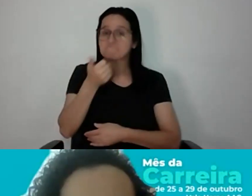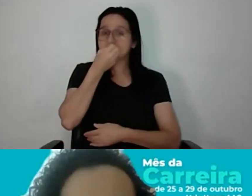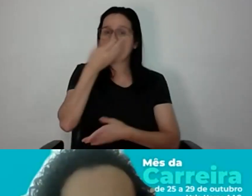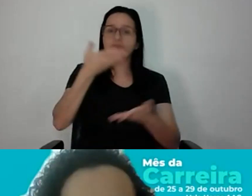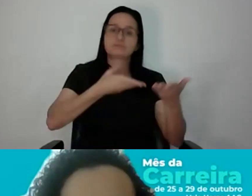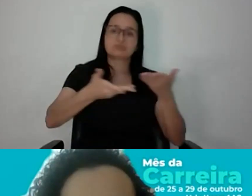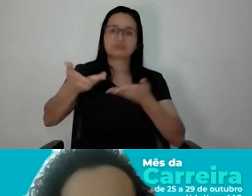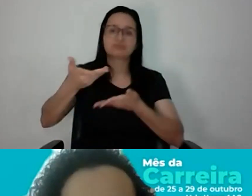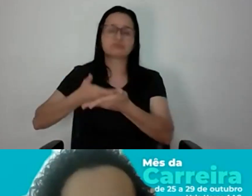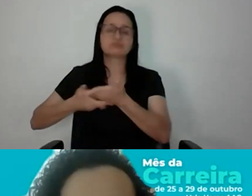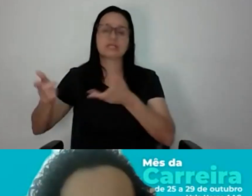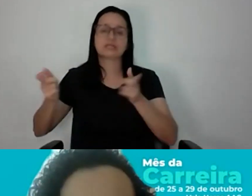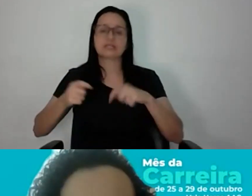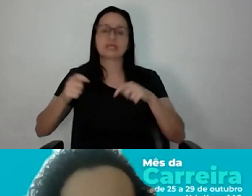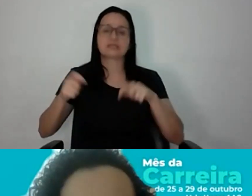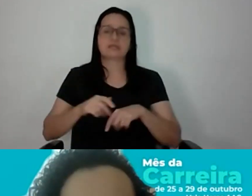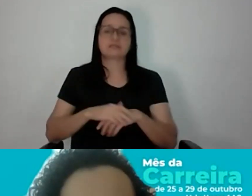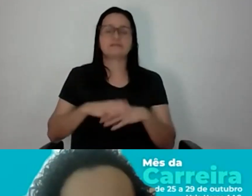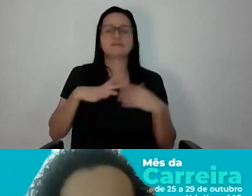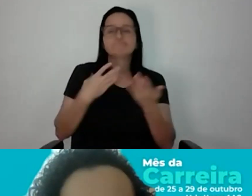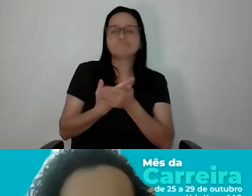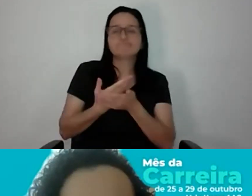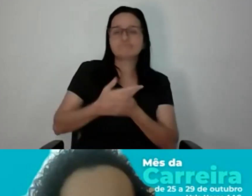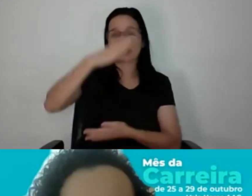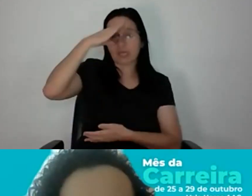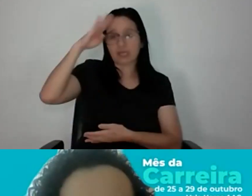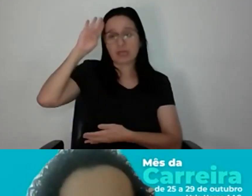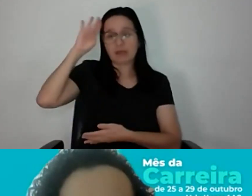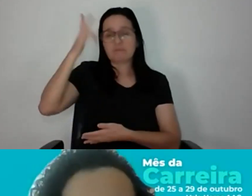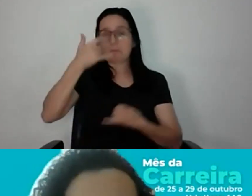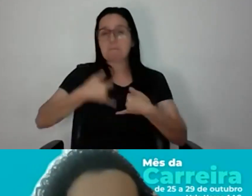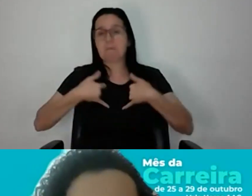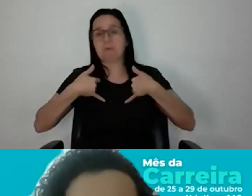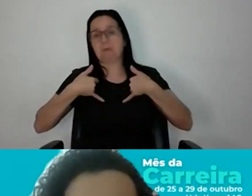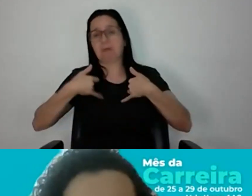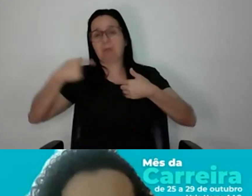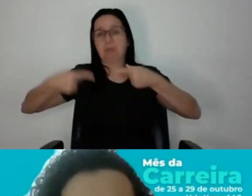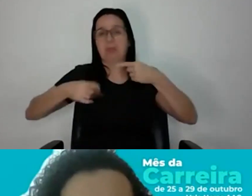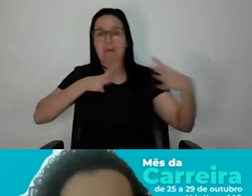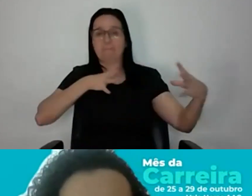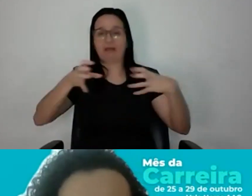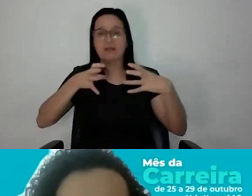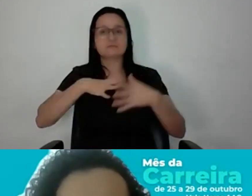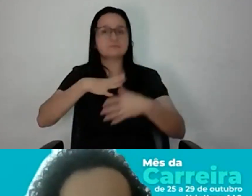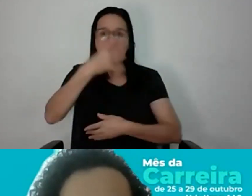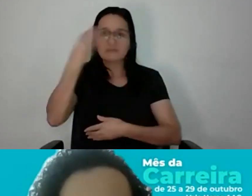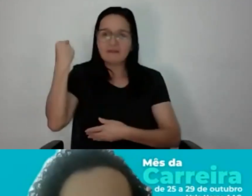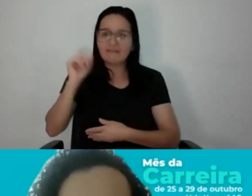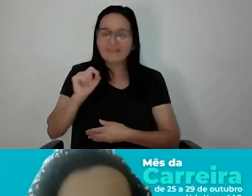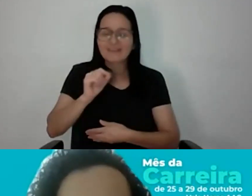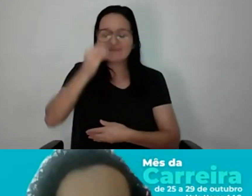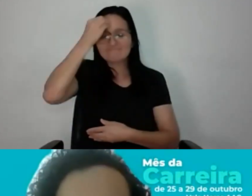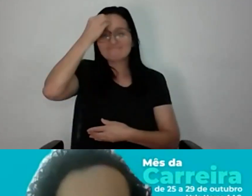Às vezes a gente está em um ambiente acadêmico e vê uma grande briga de egos e, no fim do dia, a gente se esquece que conhecimento ele tem que